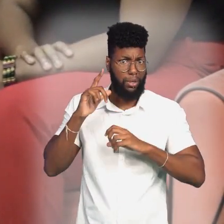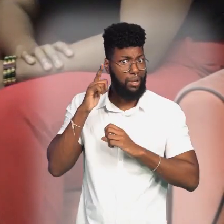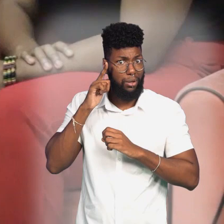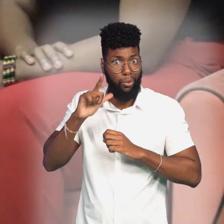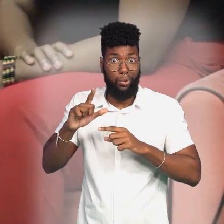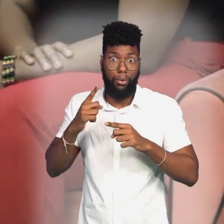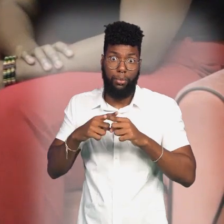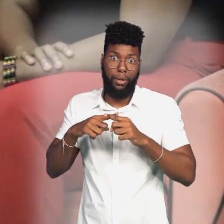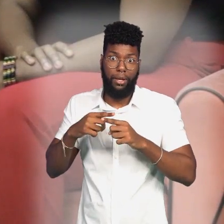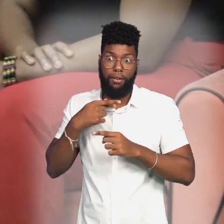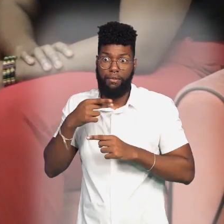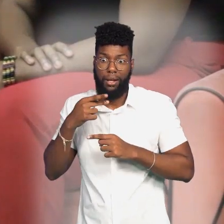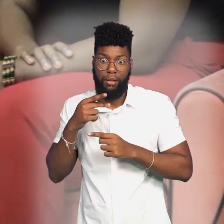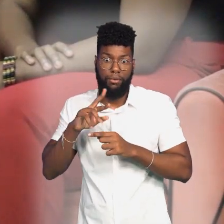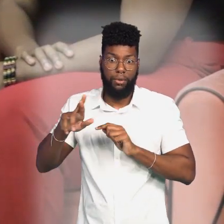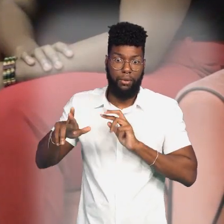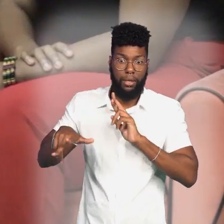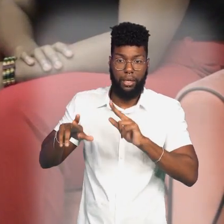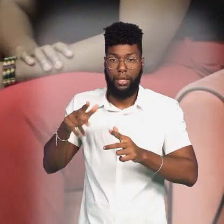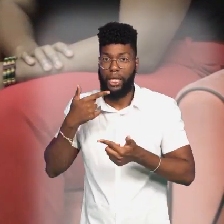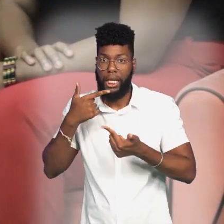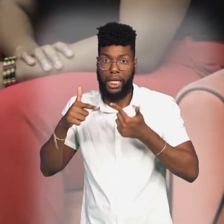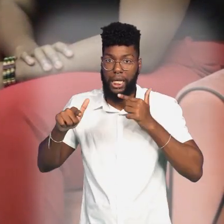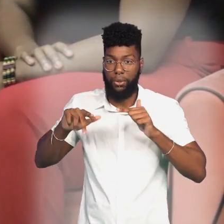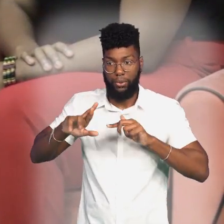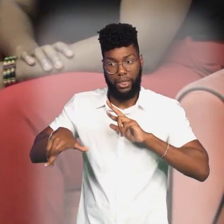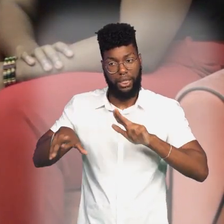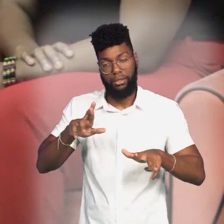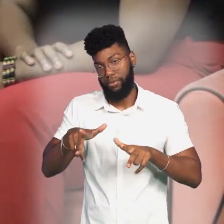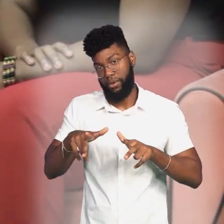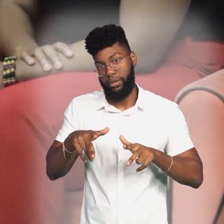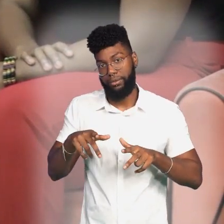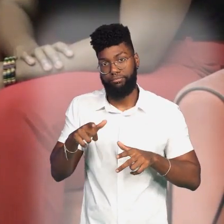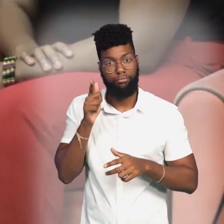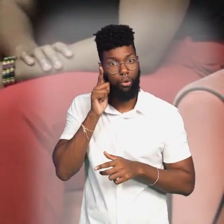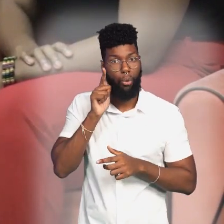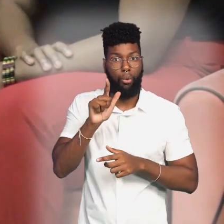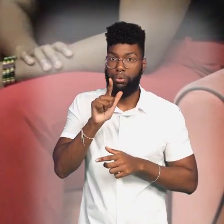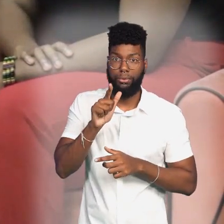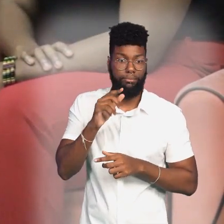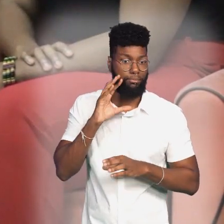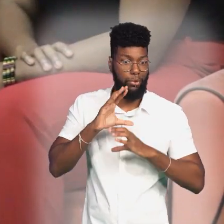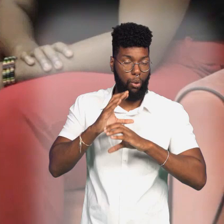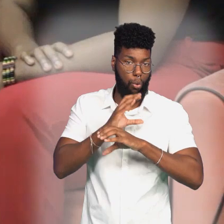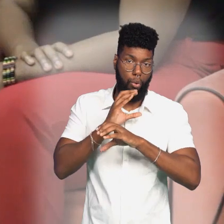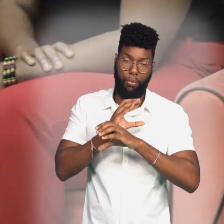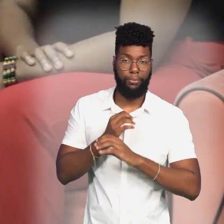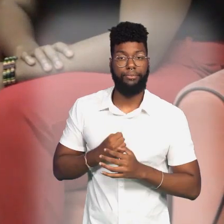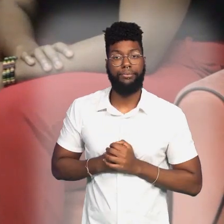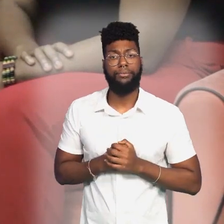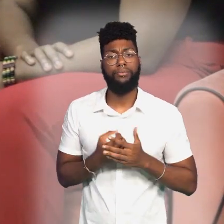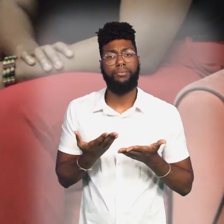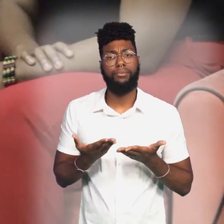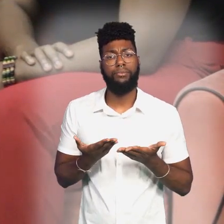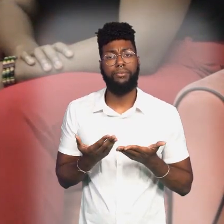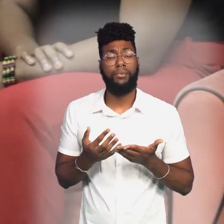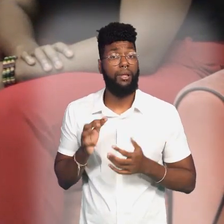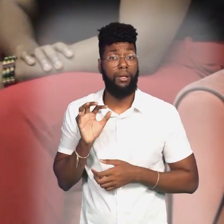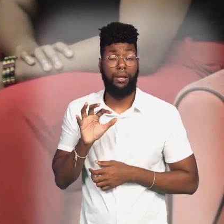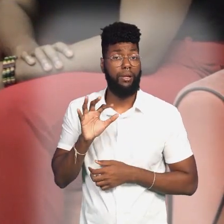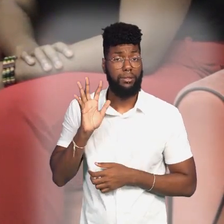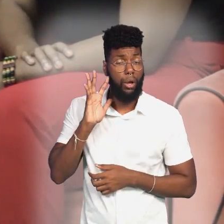é Mandinga, quem mora no centro da África são os Yorubá, os Bantus. E aí, assim...